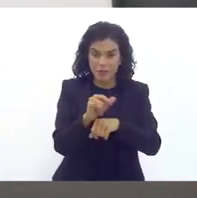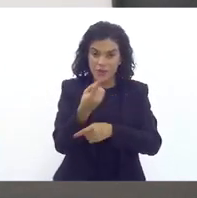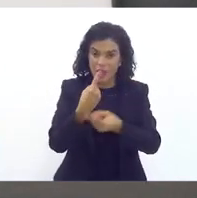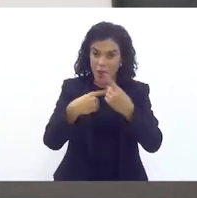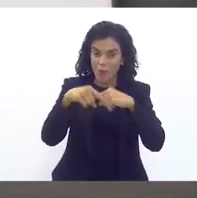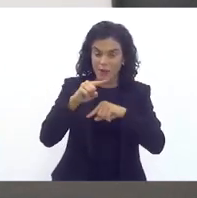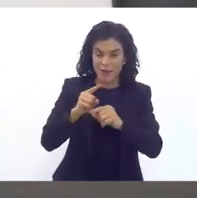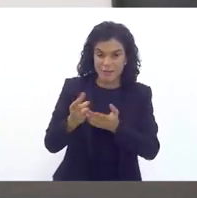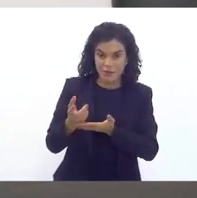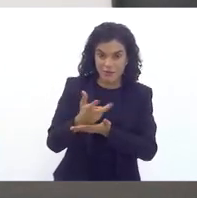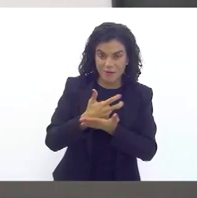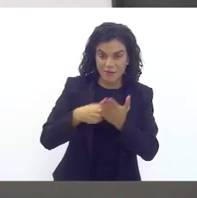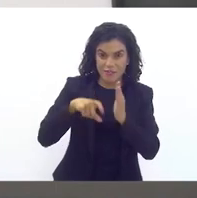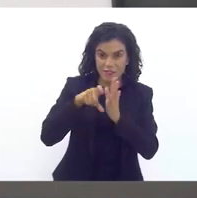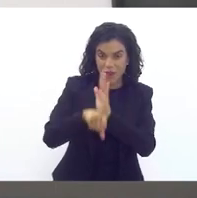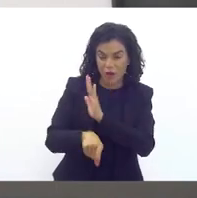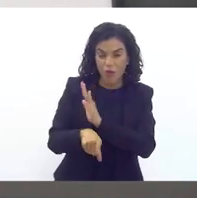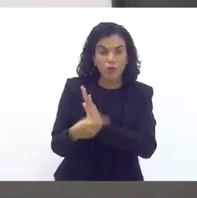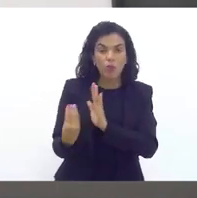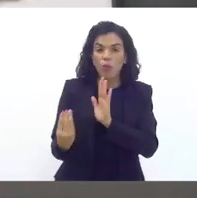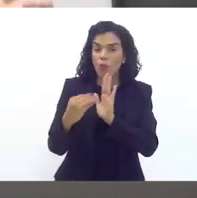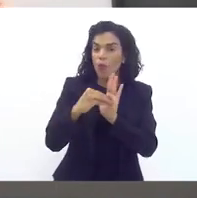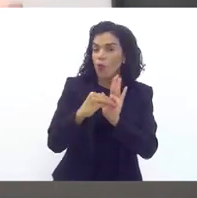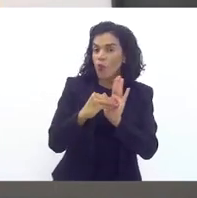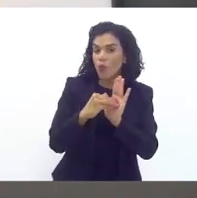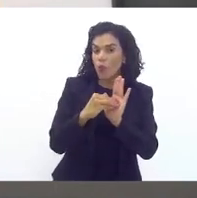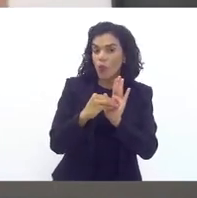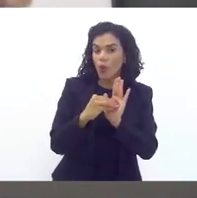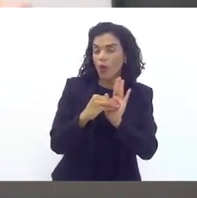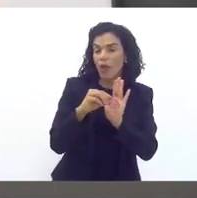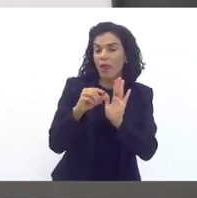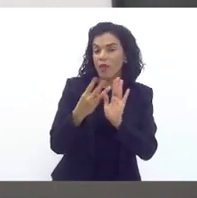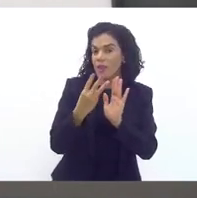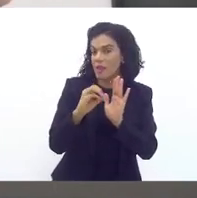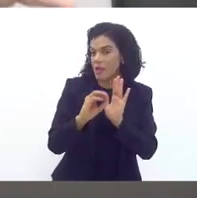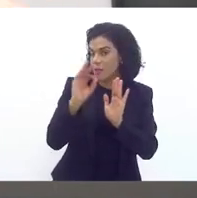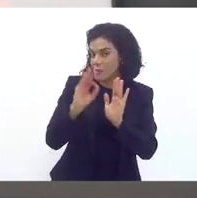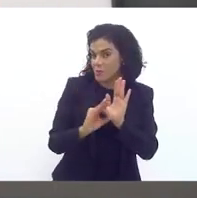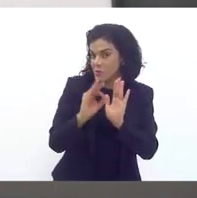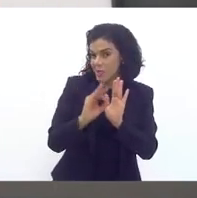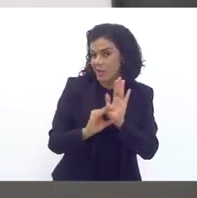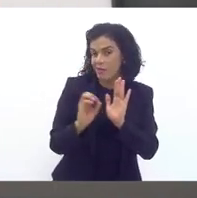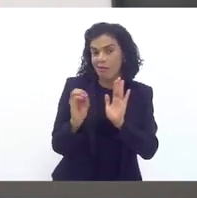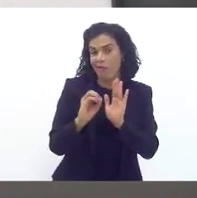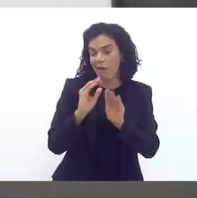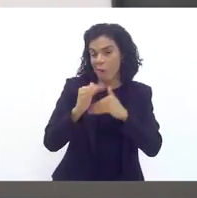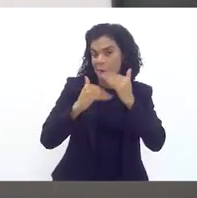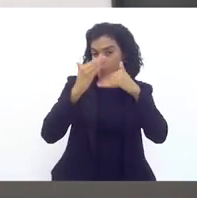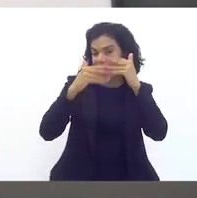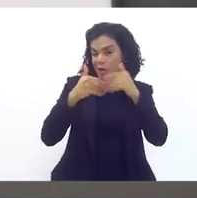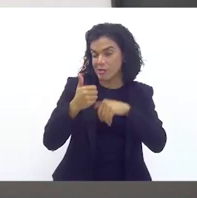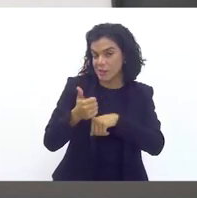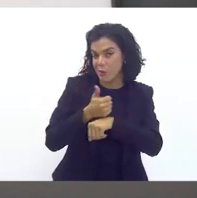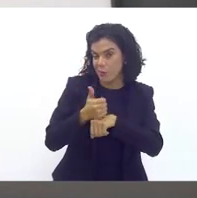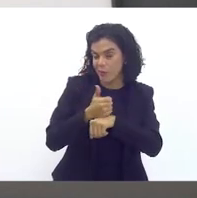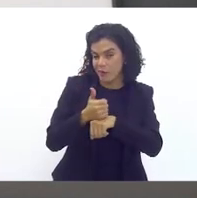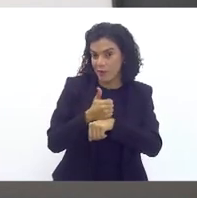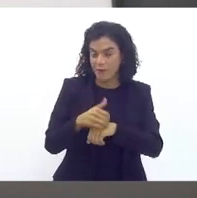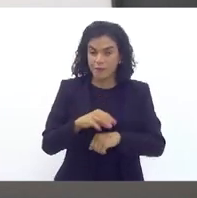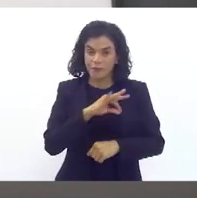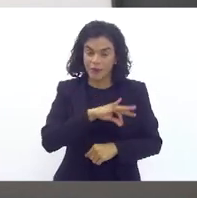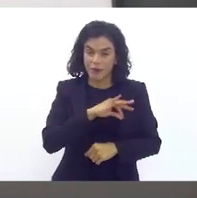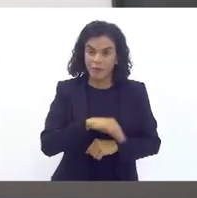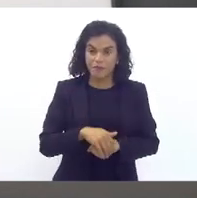colocou o AQE, nem os 30% que falta da GDA, nem a progressão. Então, a